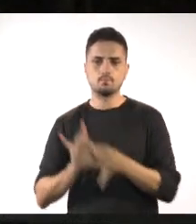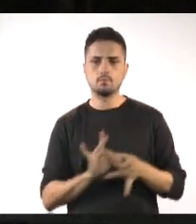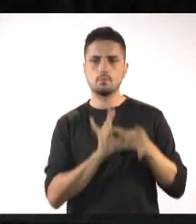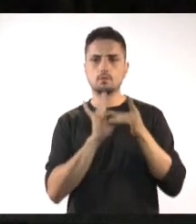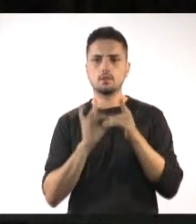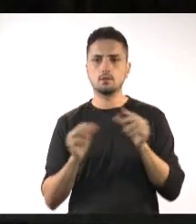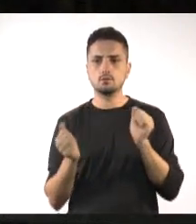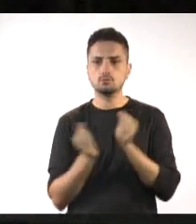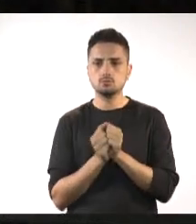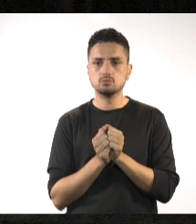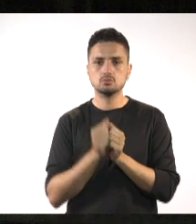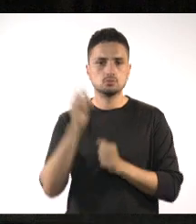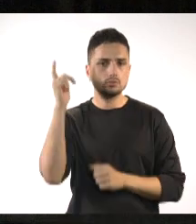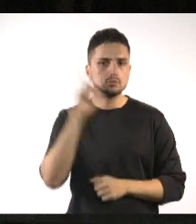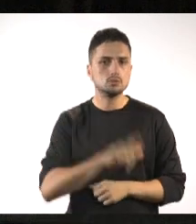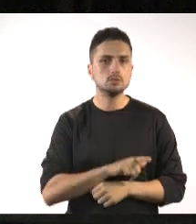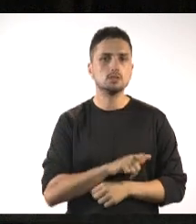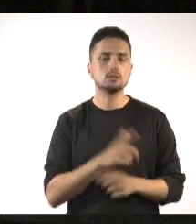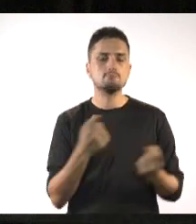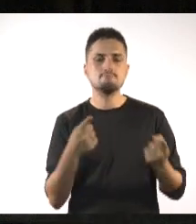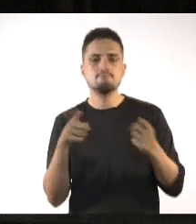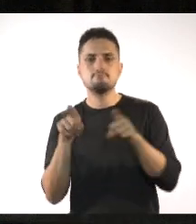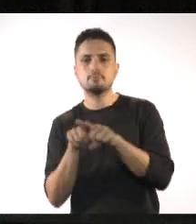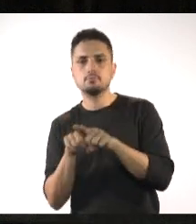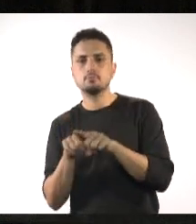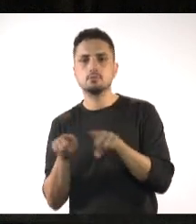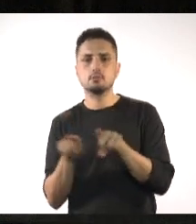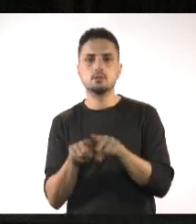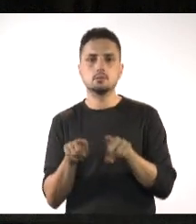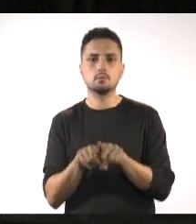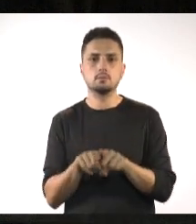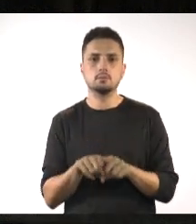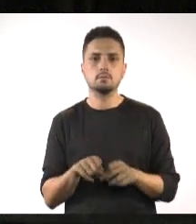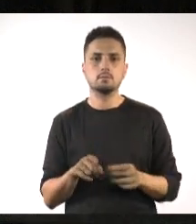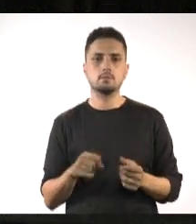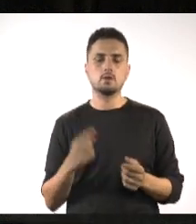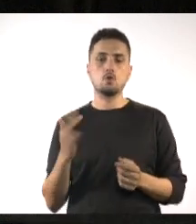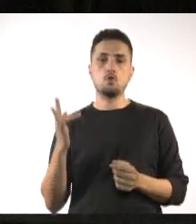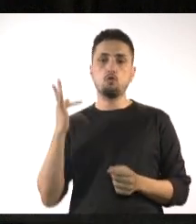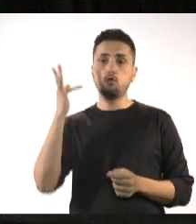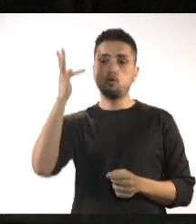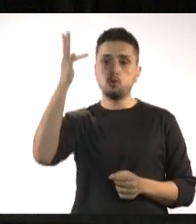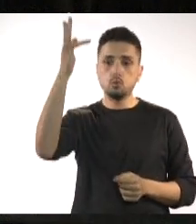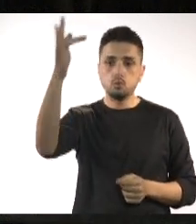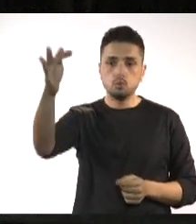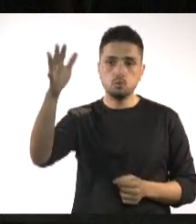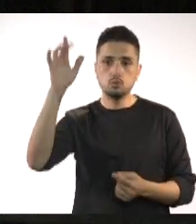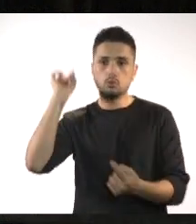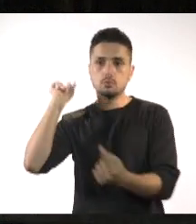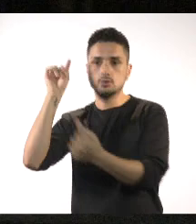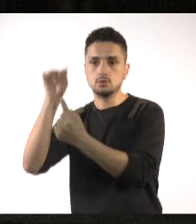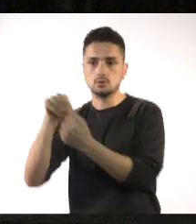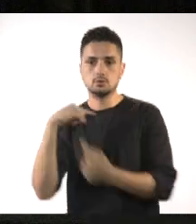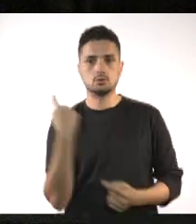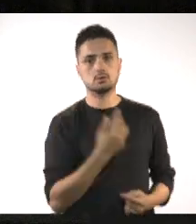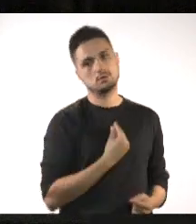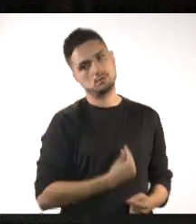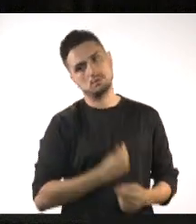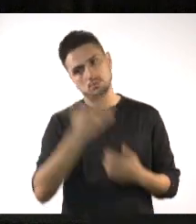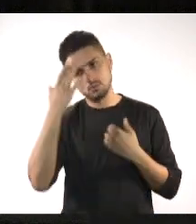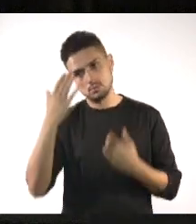alguma maneira de uma parceria para enfrentar também, é o nosso futuro que está em jogo e a nossa vida. Obrigada.